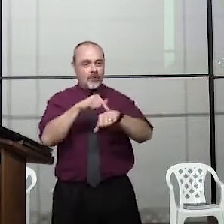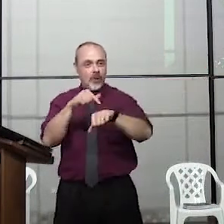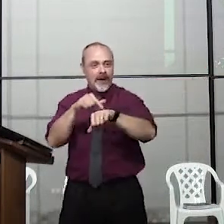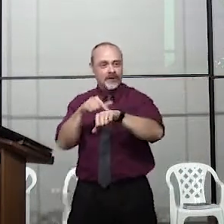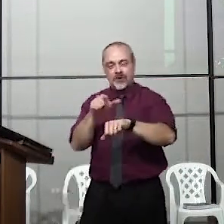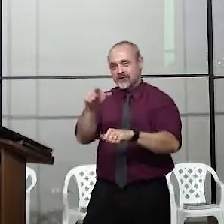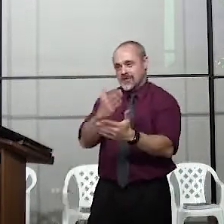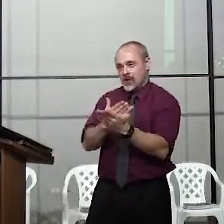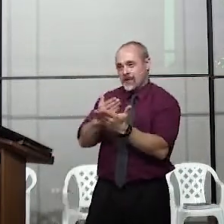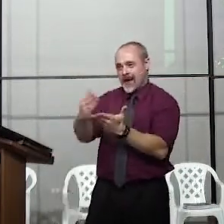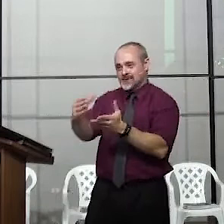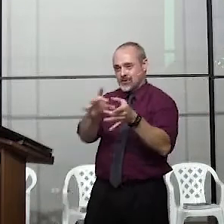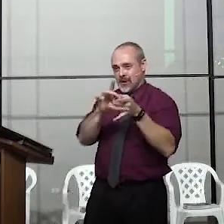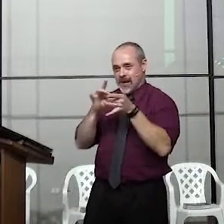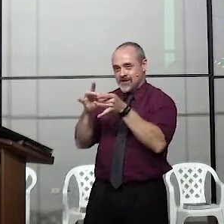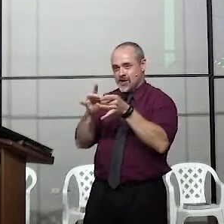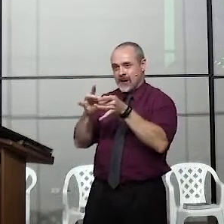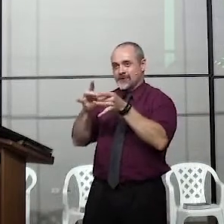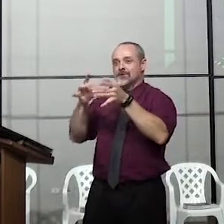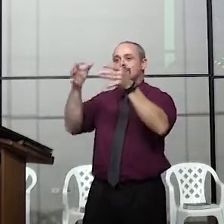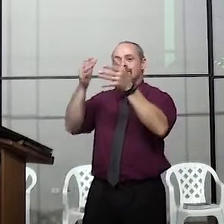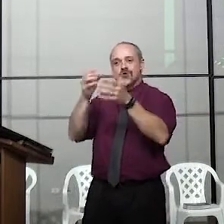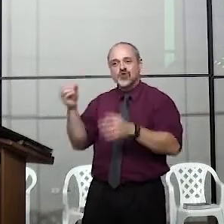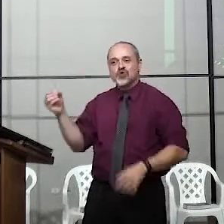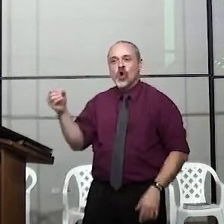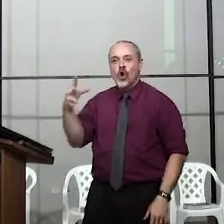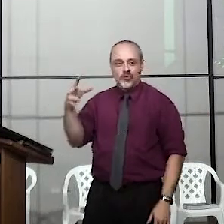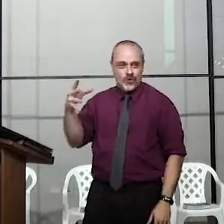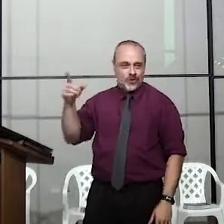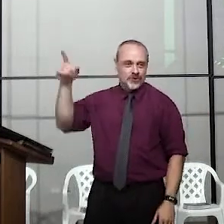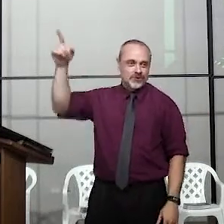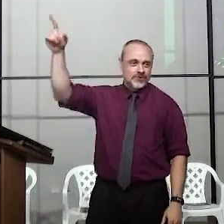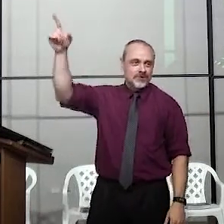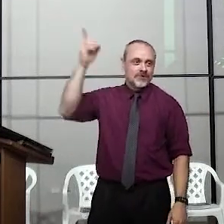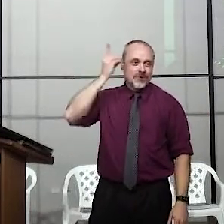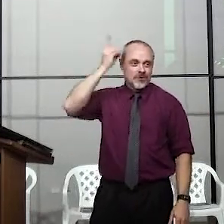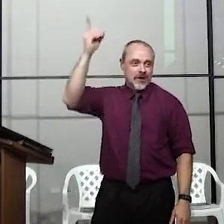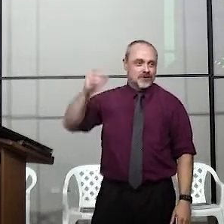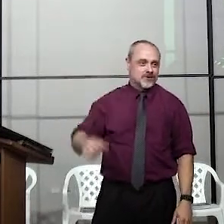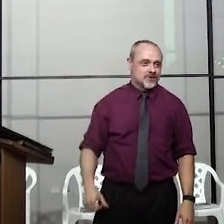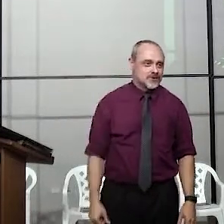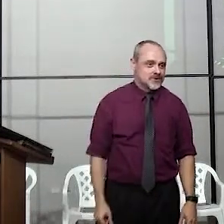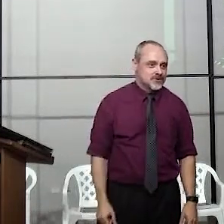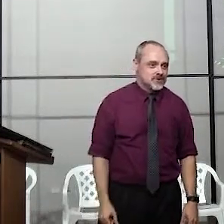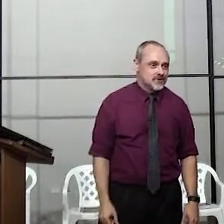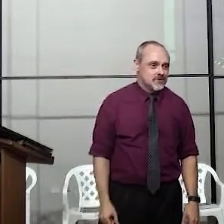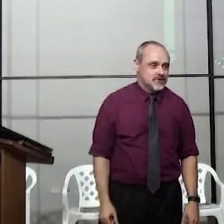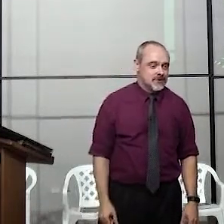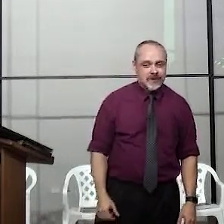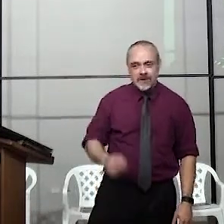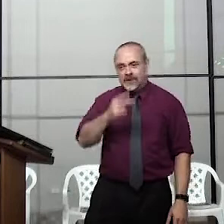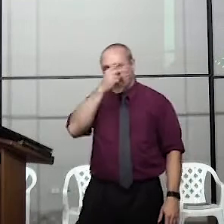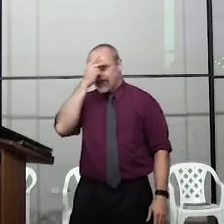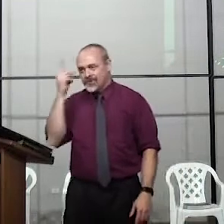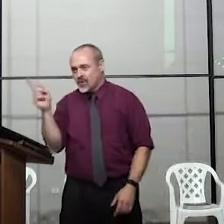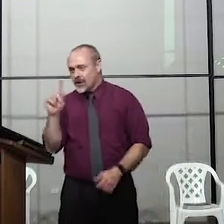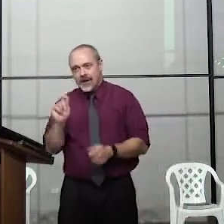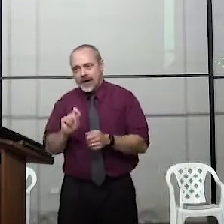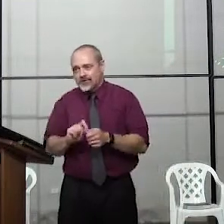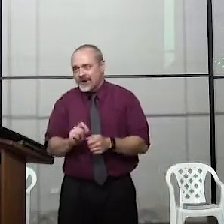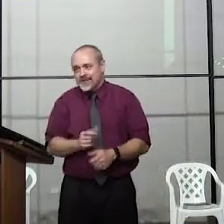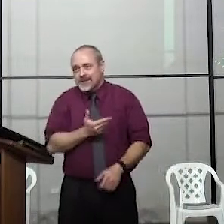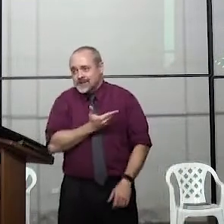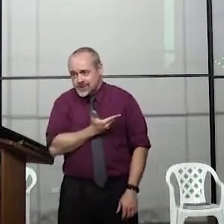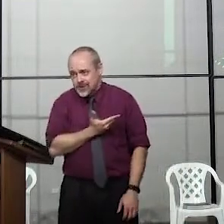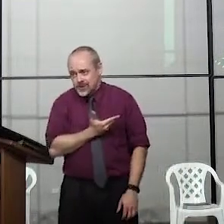Isso é o momento que você começa um relacionamento novo com Deus. A pessoa que